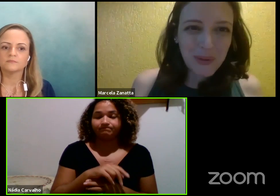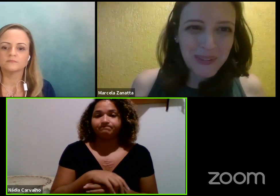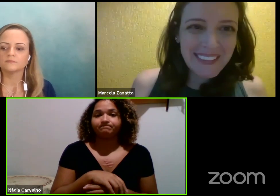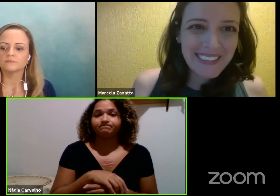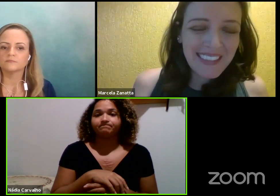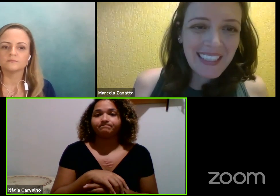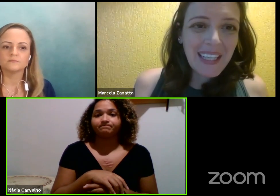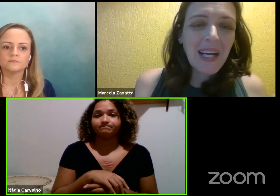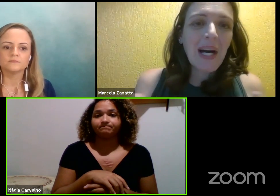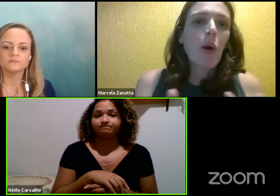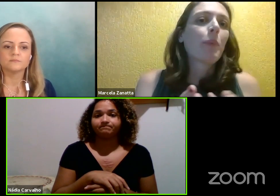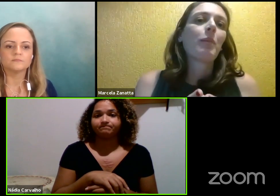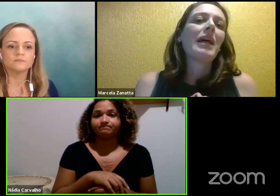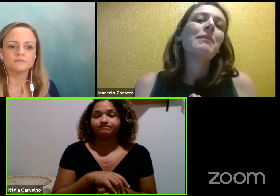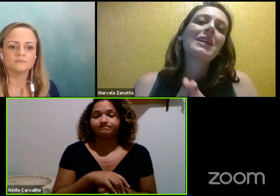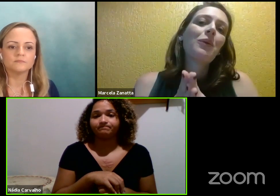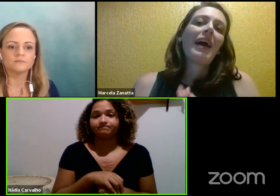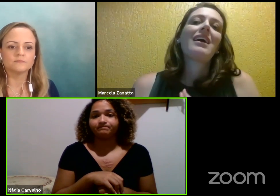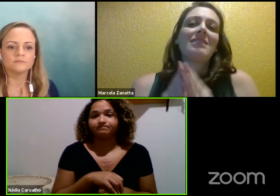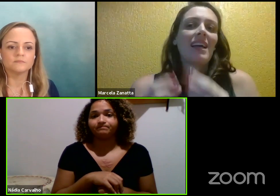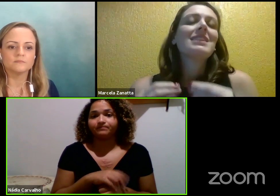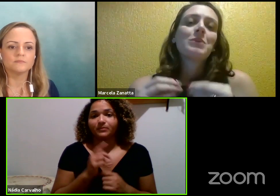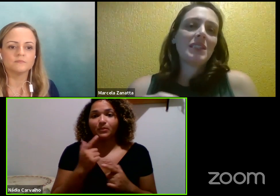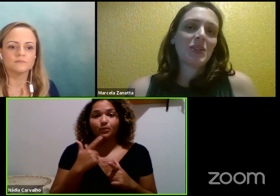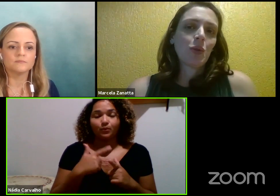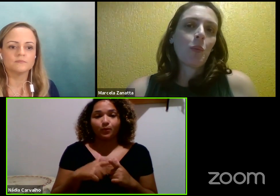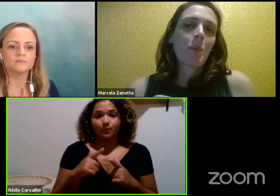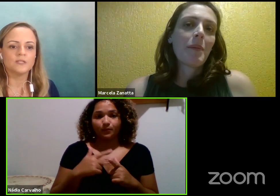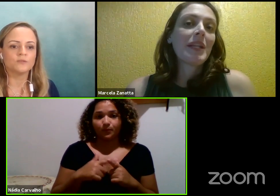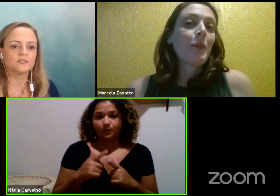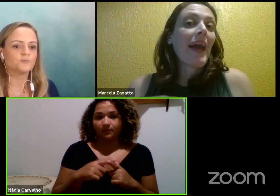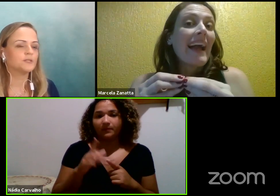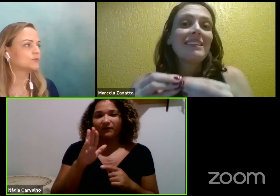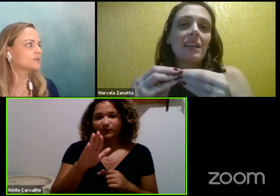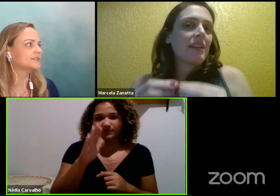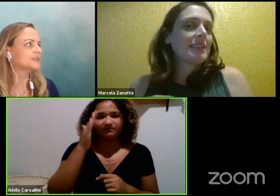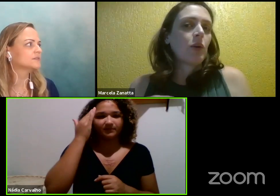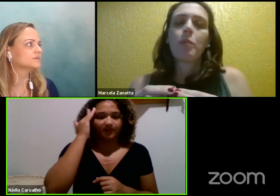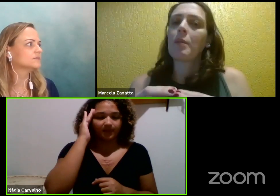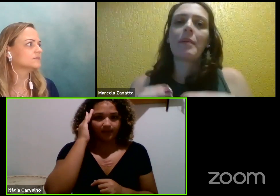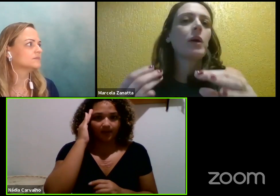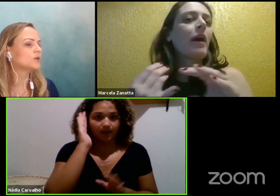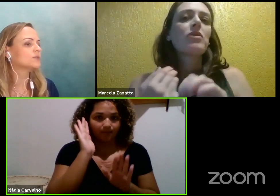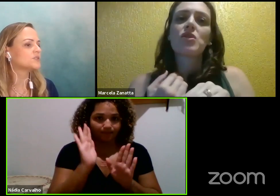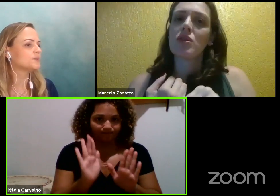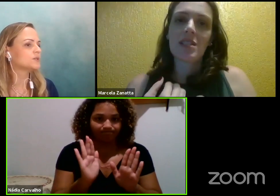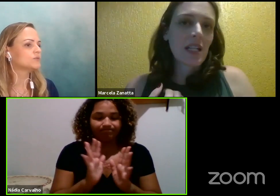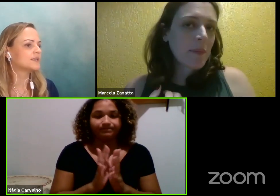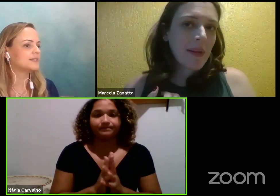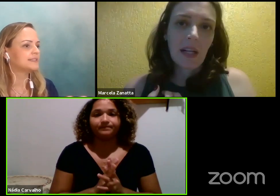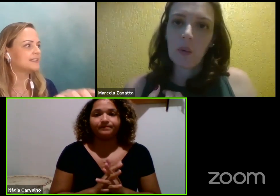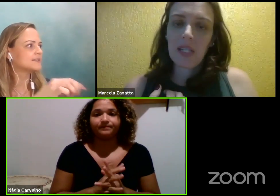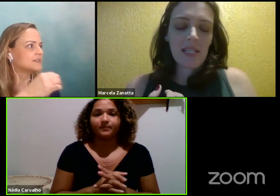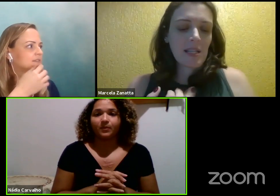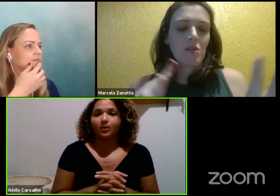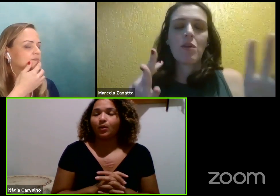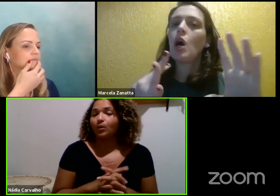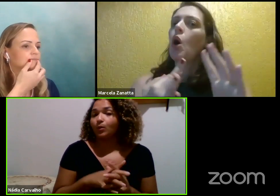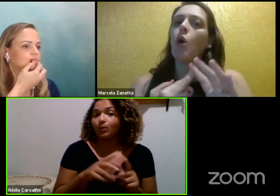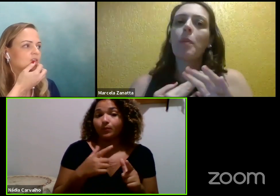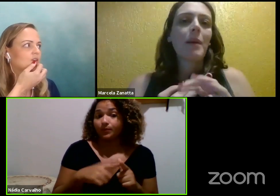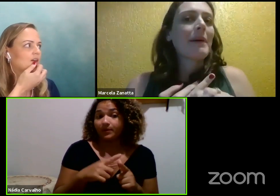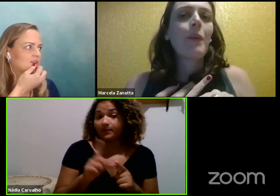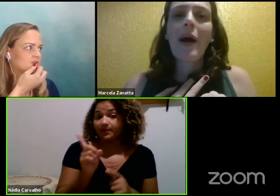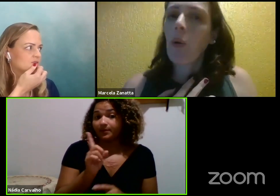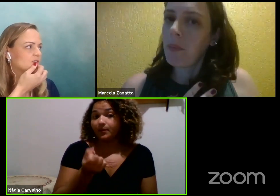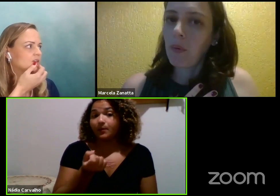todo mundo. O problema não é, entendam isso, o problema não é a intervenção, o problema não é a ocitocina para aumentar a contração,